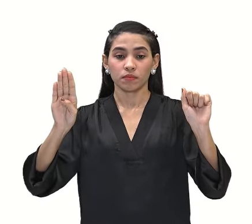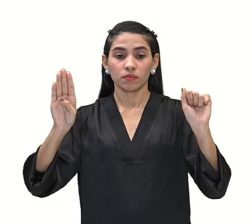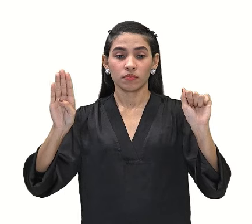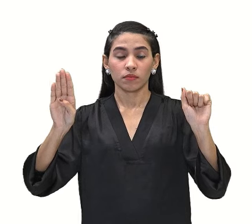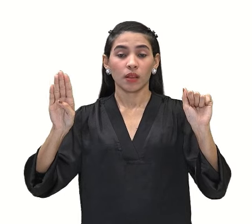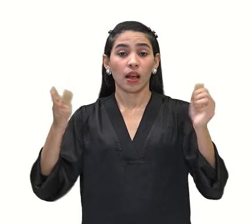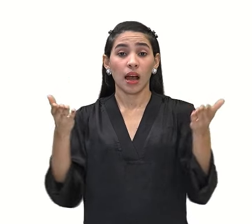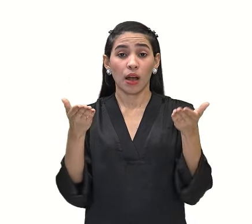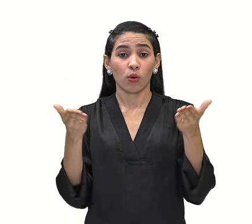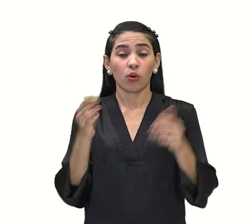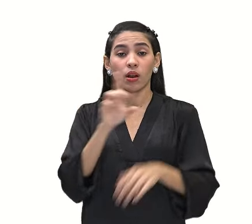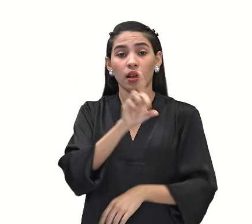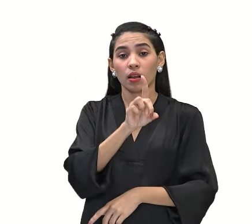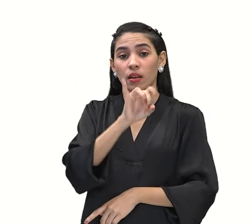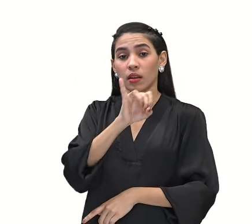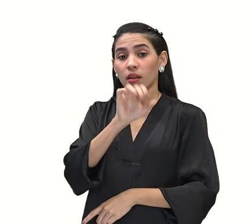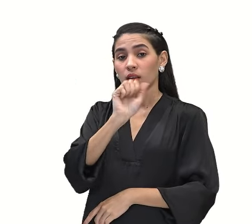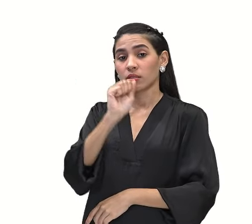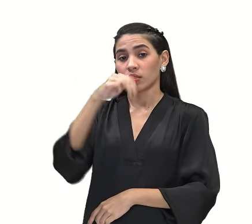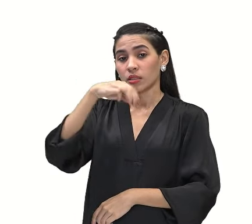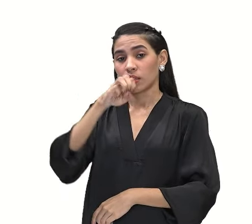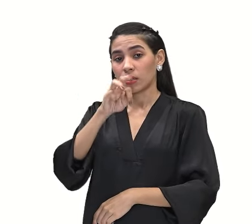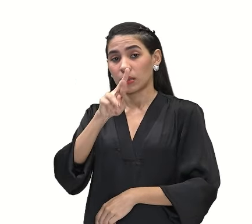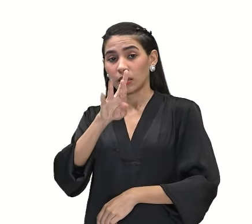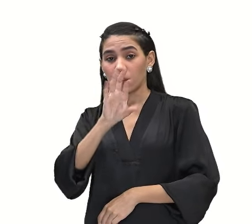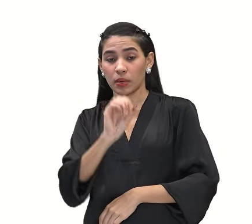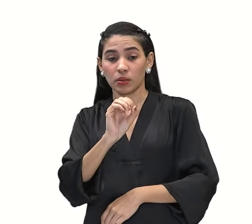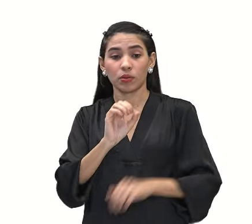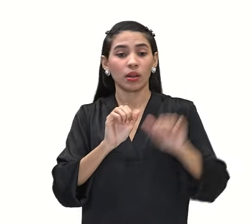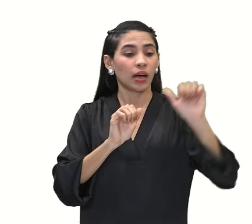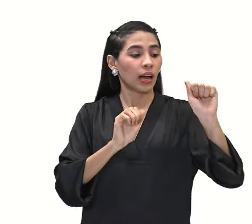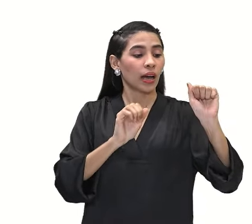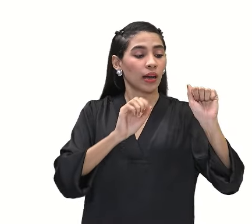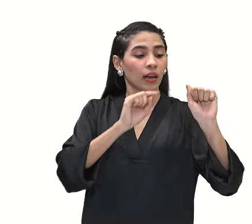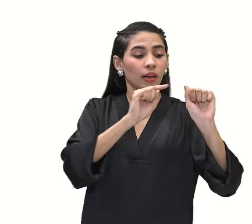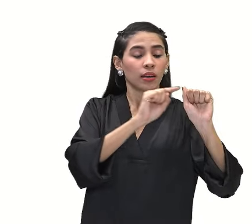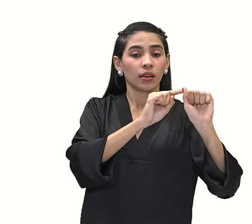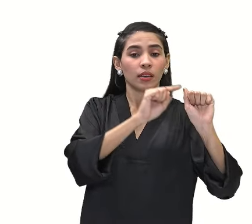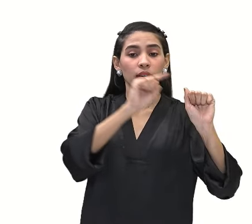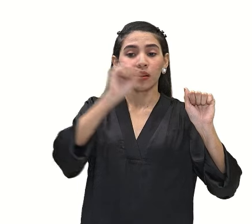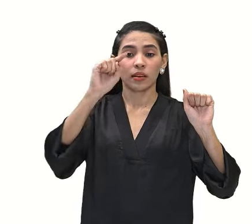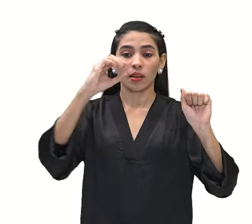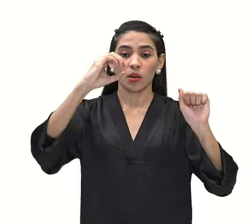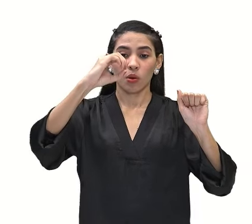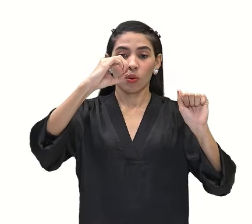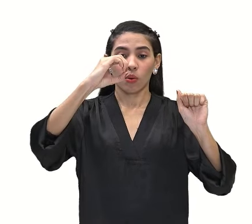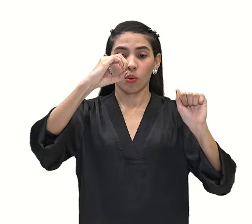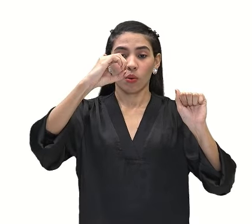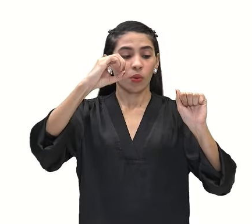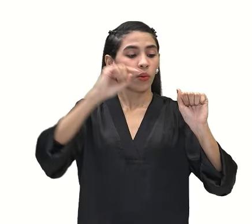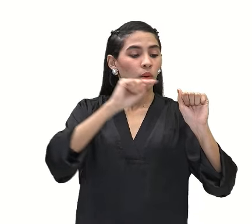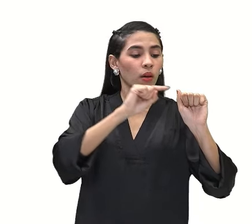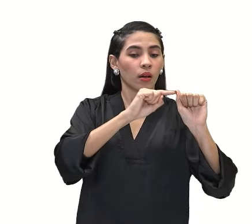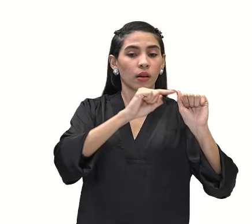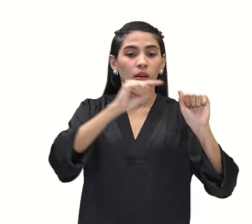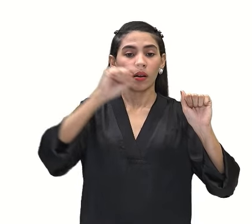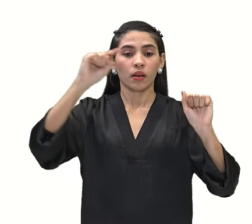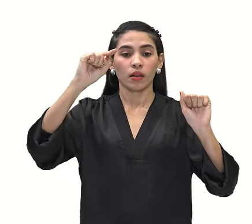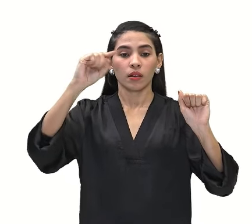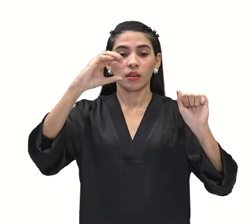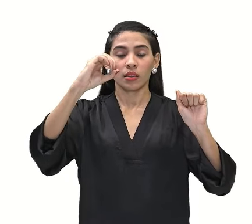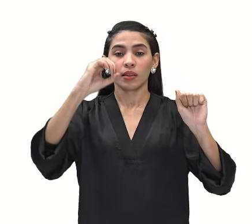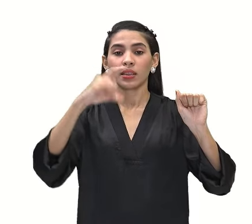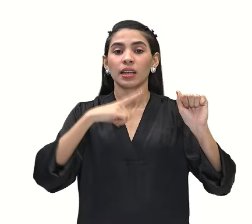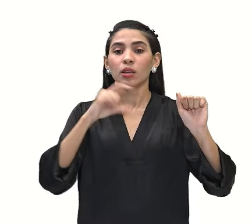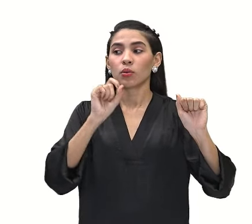na realidade nós sabemos que de a a o de a ao centro eu tenho um